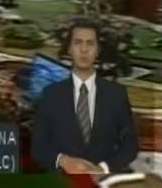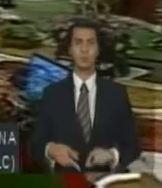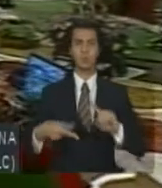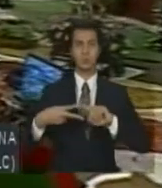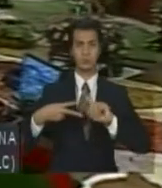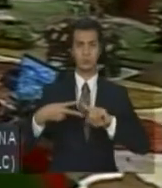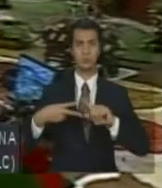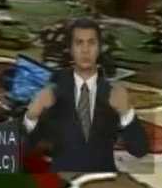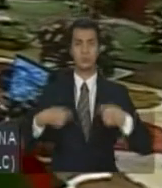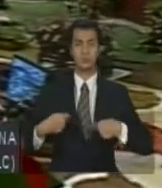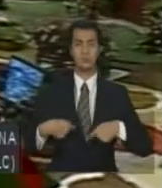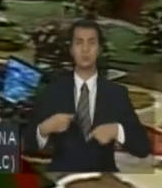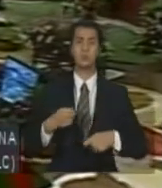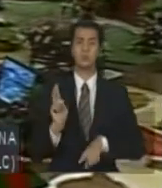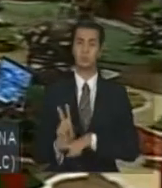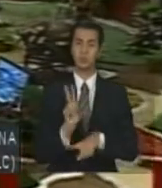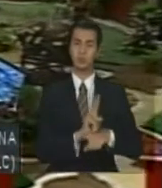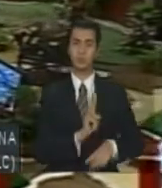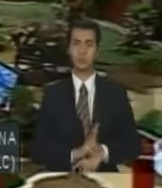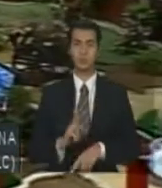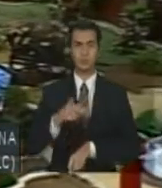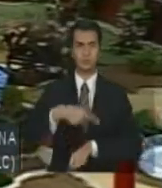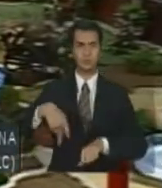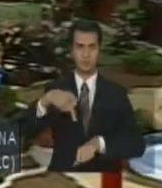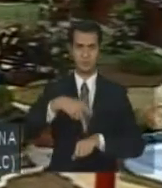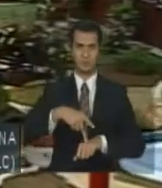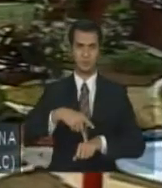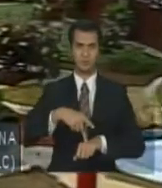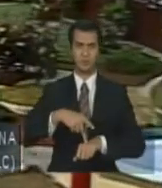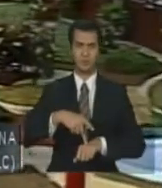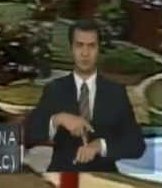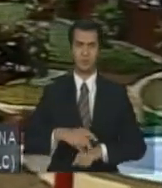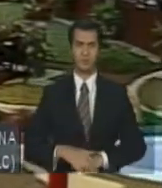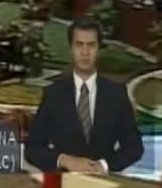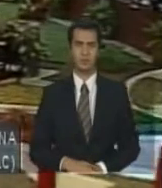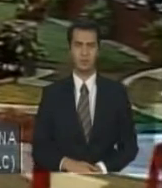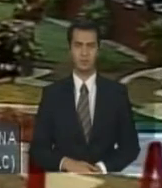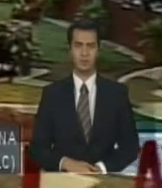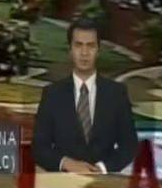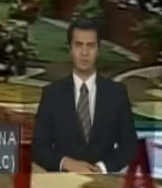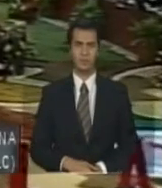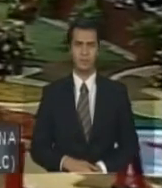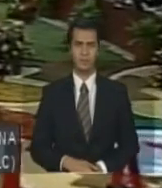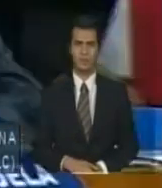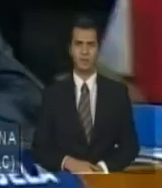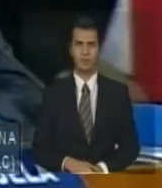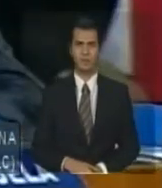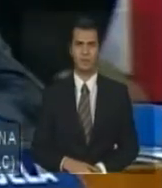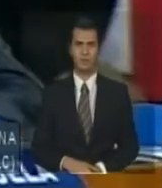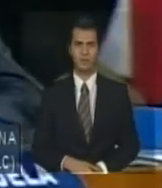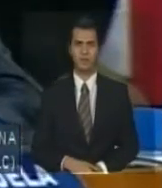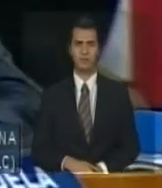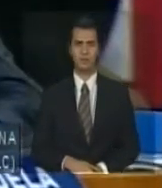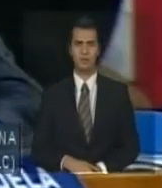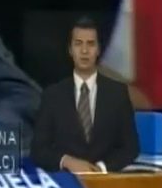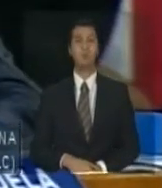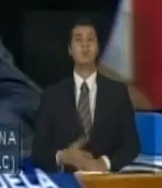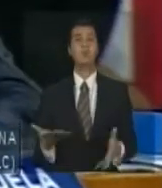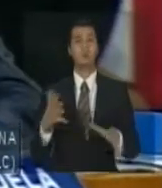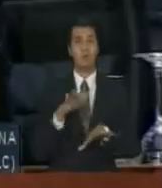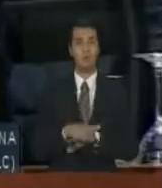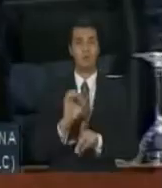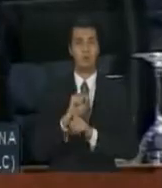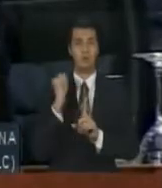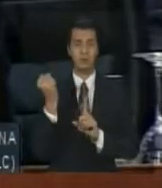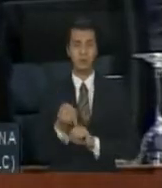em nossos países, com seu aspecto de inclusão social,